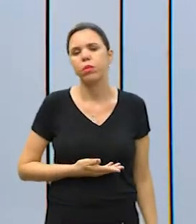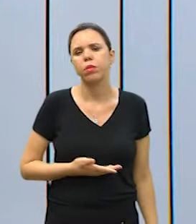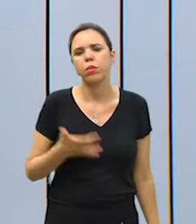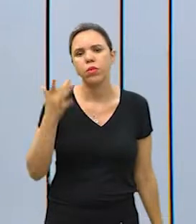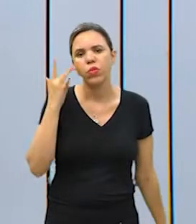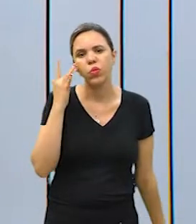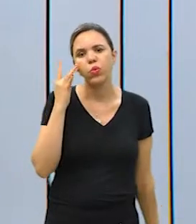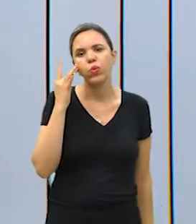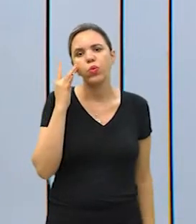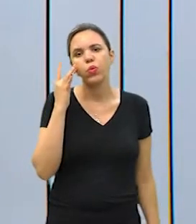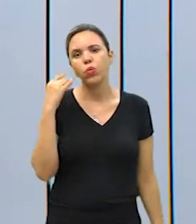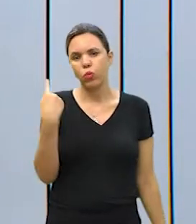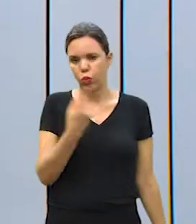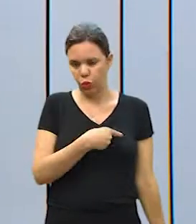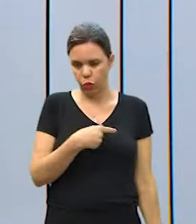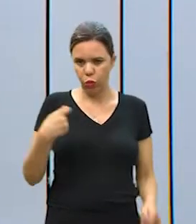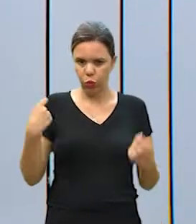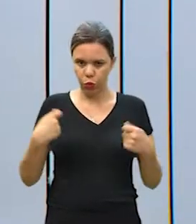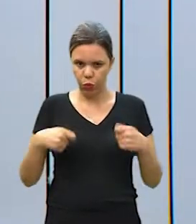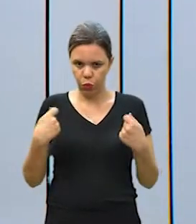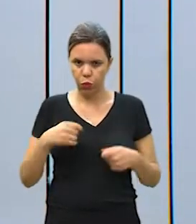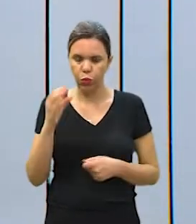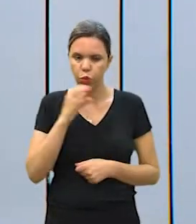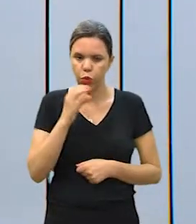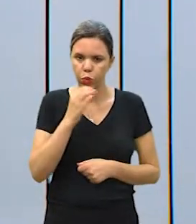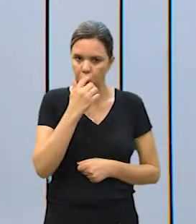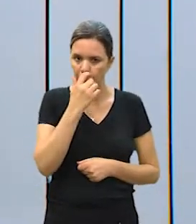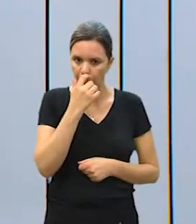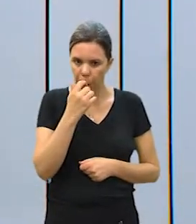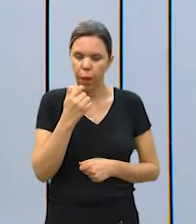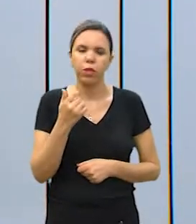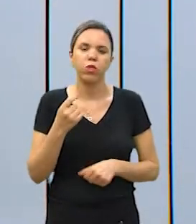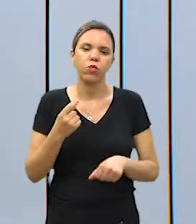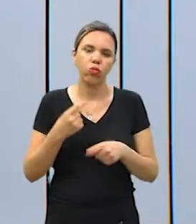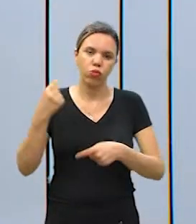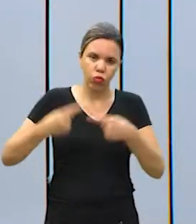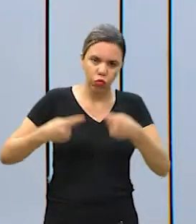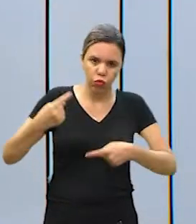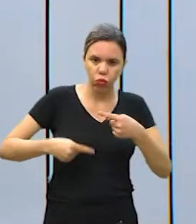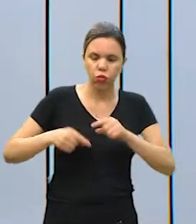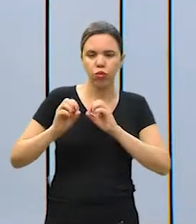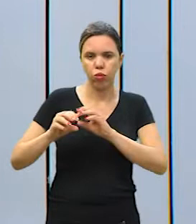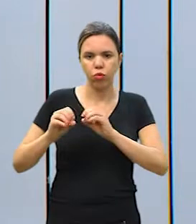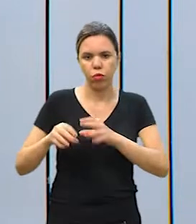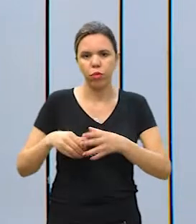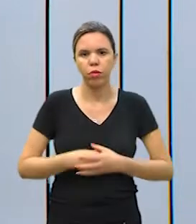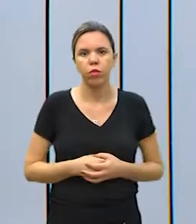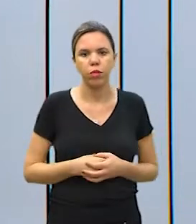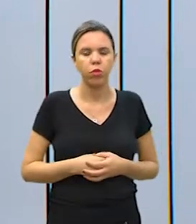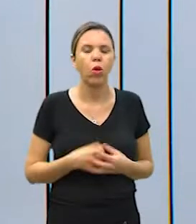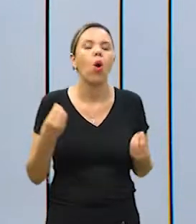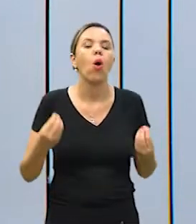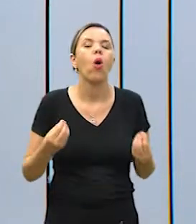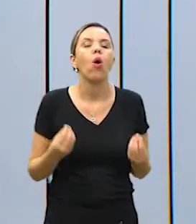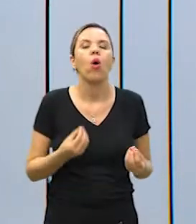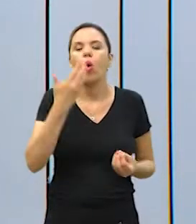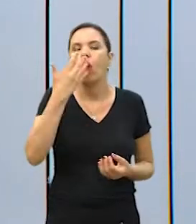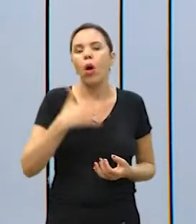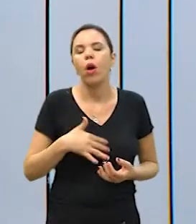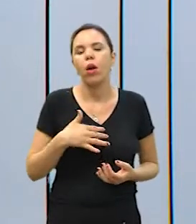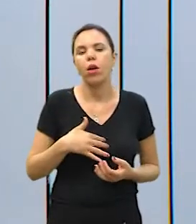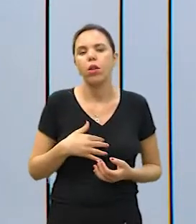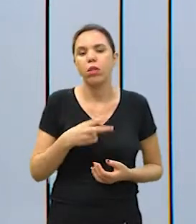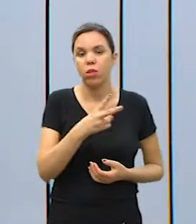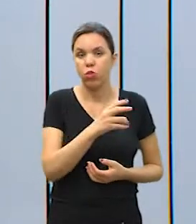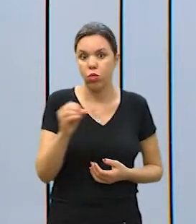Então, eu acho assim, nós precisamos urgentemente rediscutir educação. Como é que uma criança